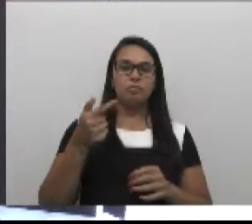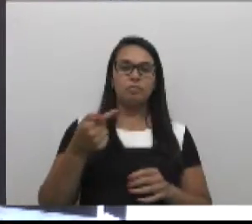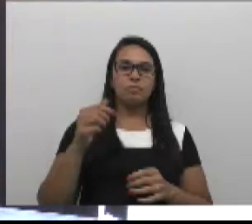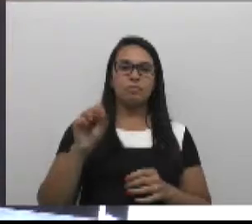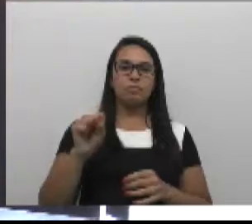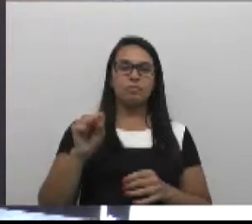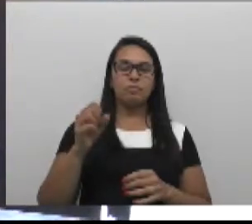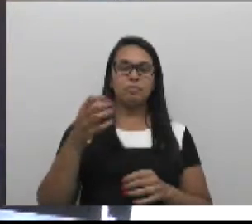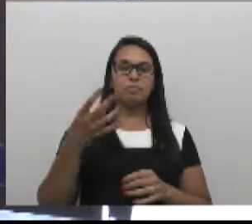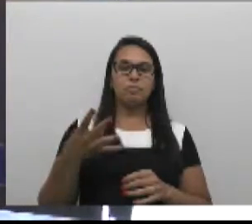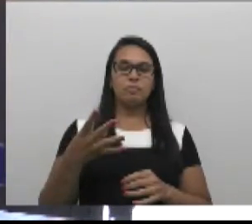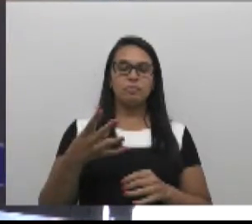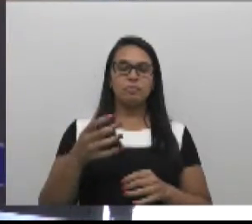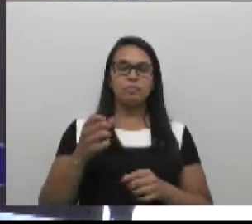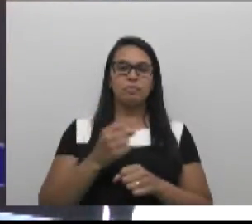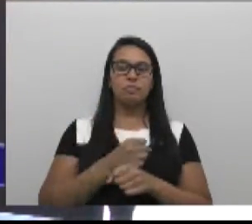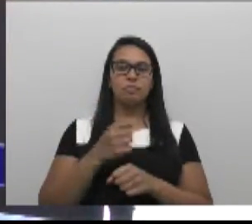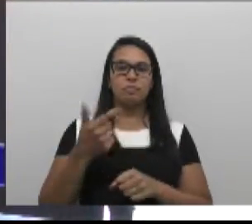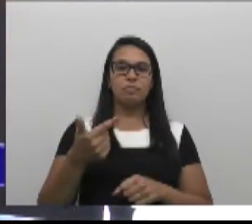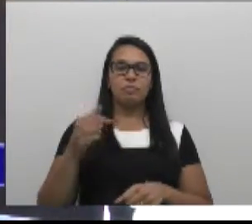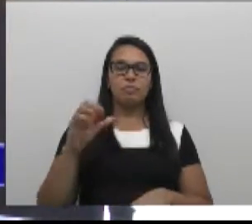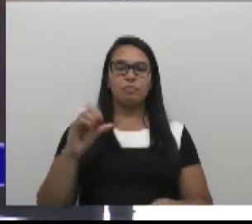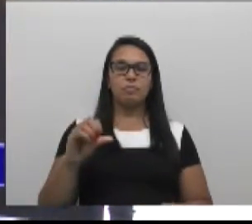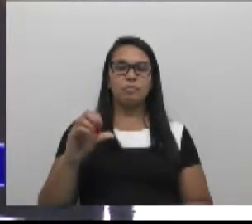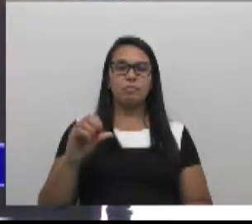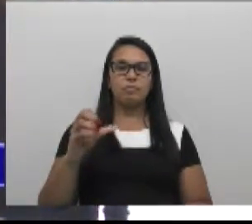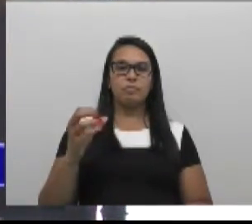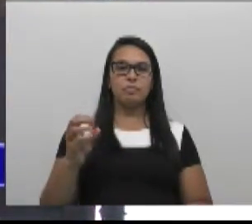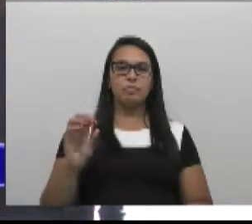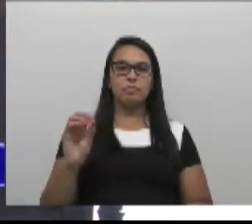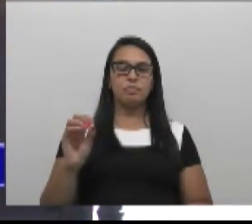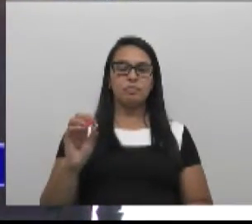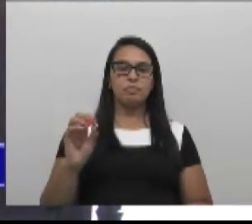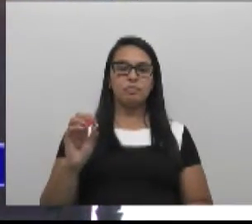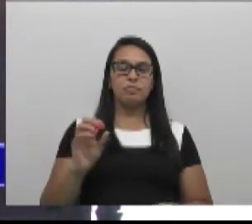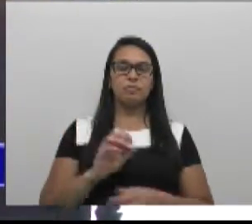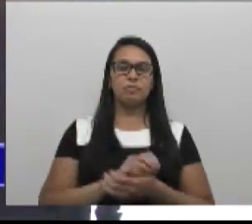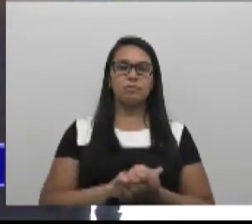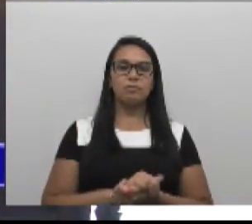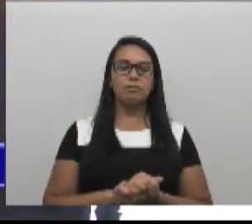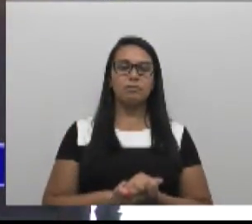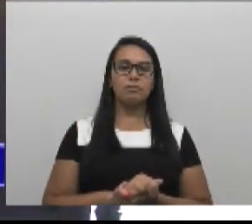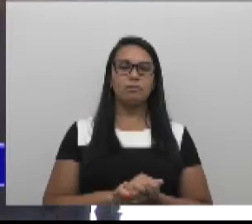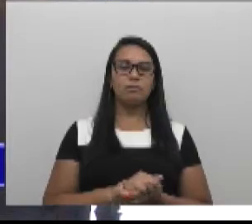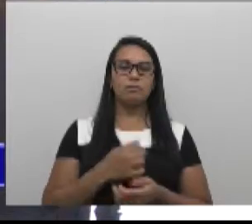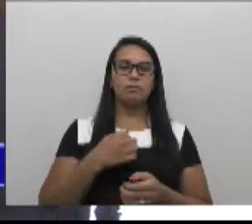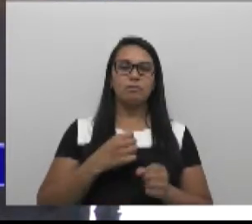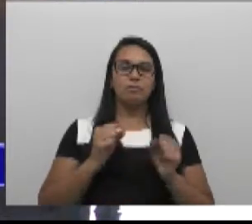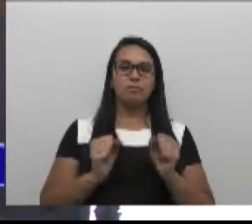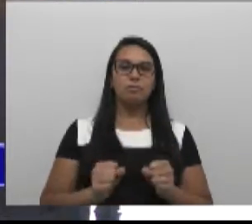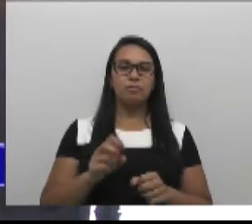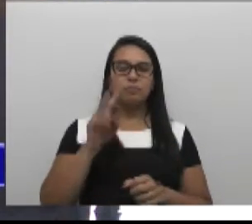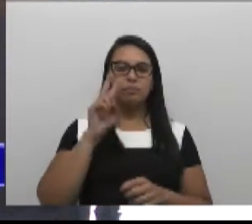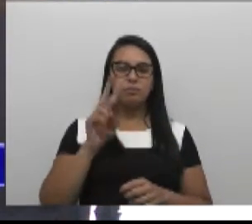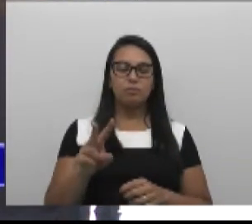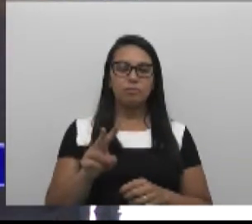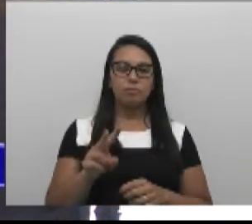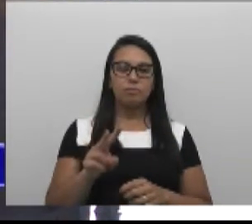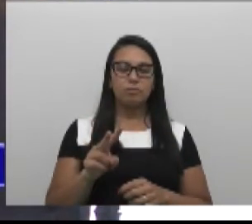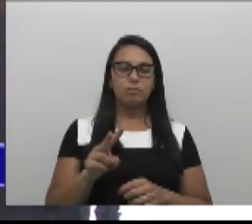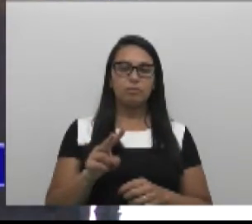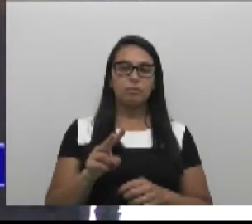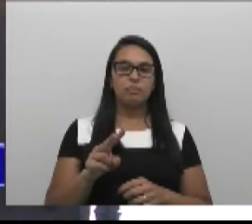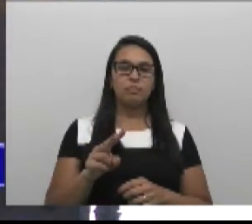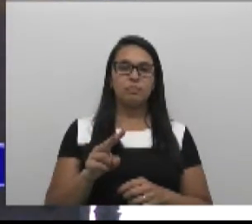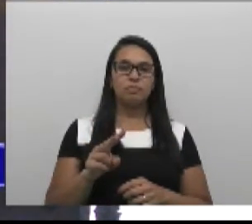dispôs sobre a criação da comissão municipal de controle de agrotóxicos e outros biocidas. Então, eu pude observar que foi, a gente